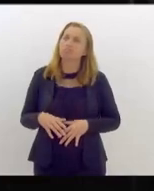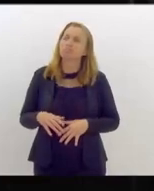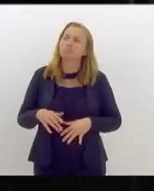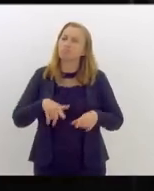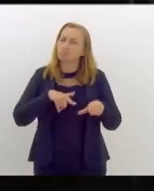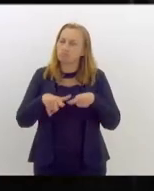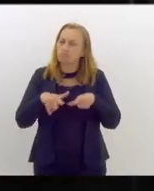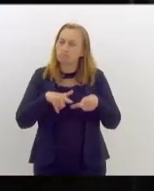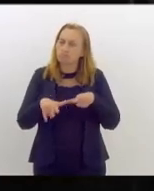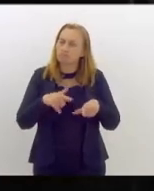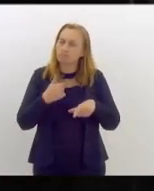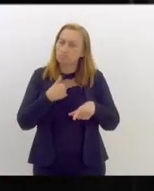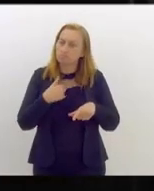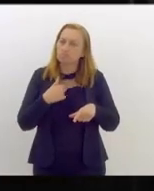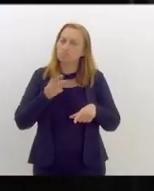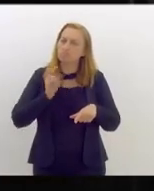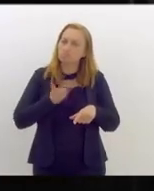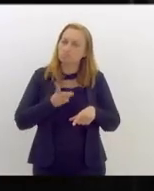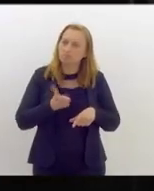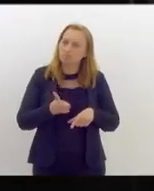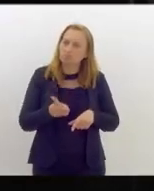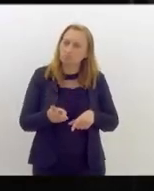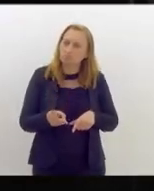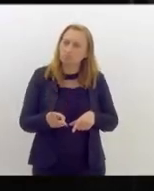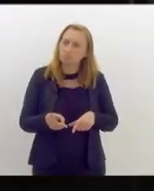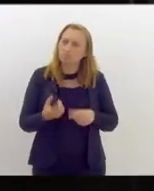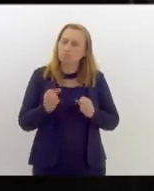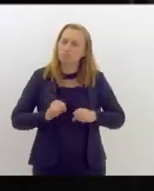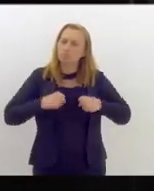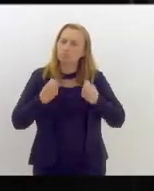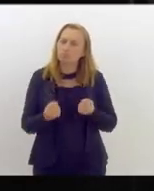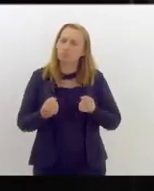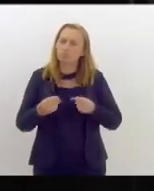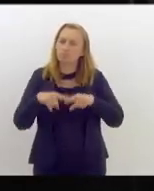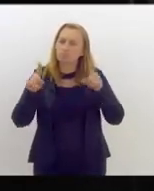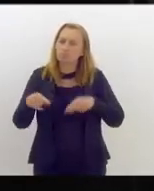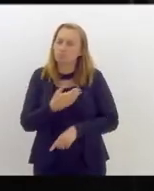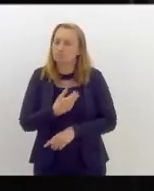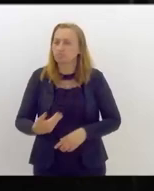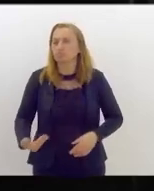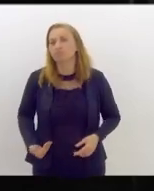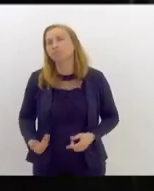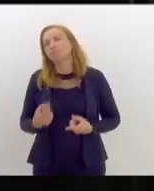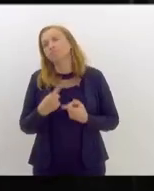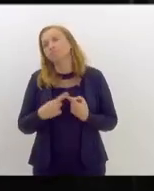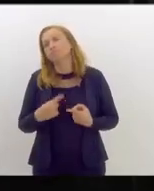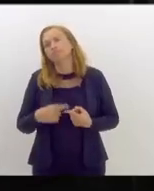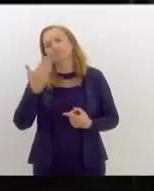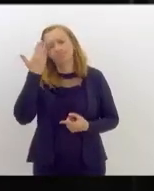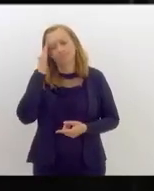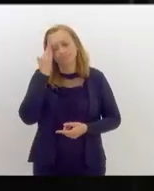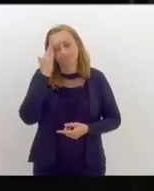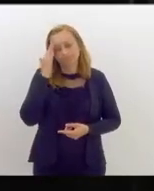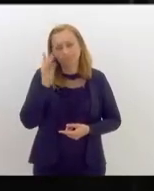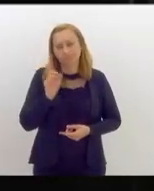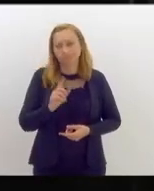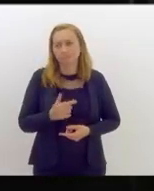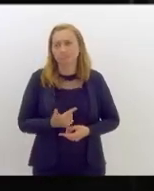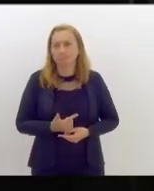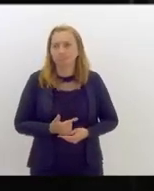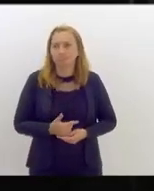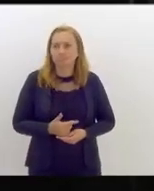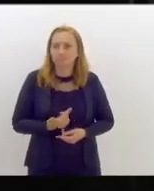culpar essa Tribuna eu vou estar sempre em defesa do serviço público porque eu entendo que não há